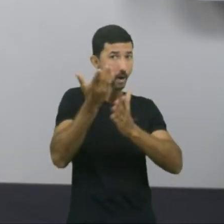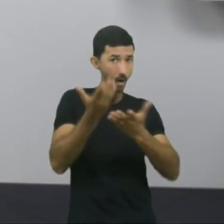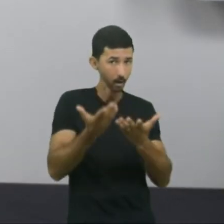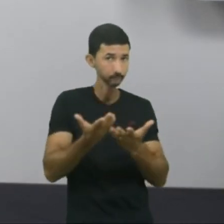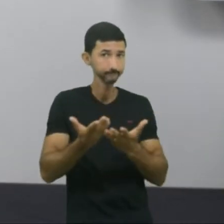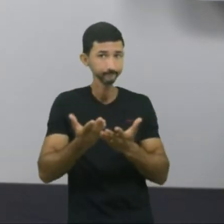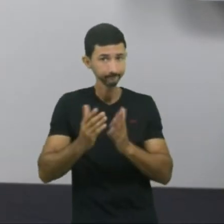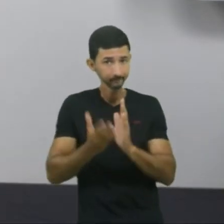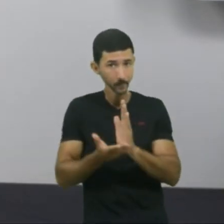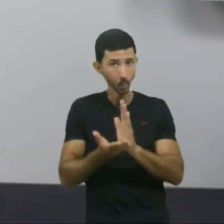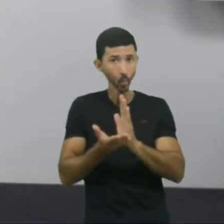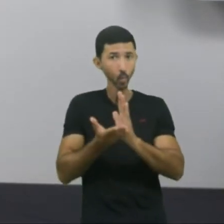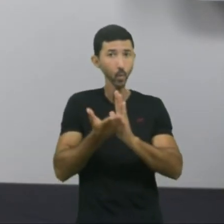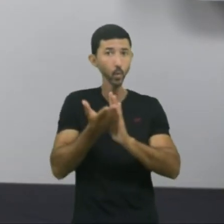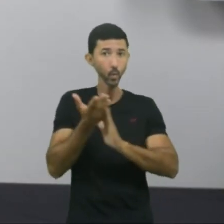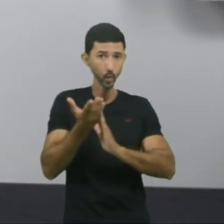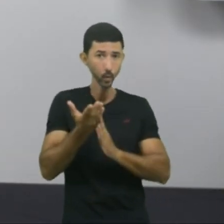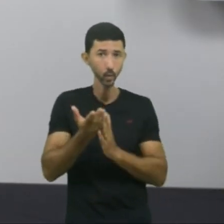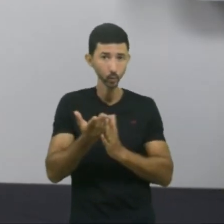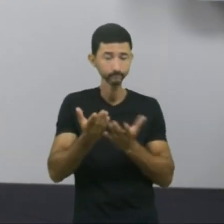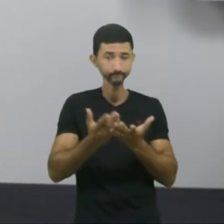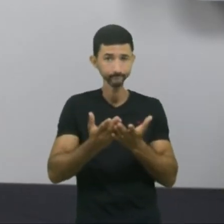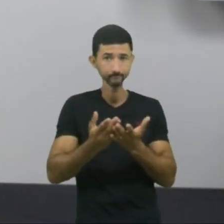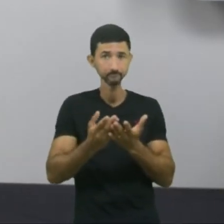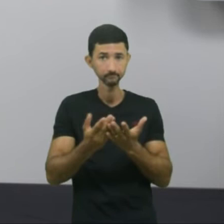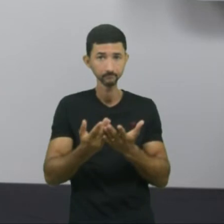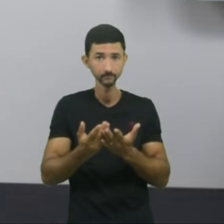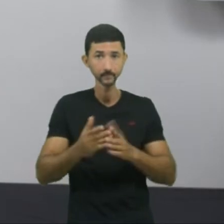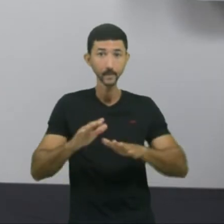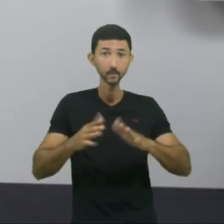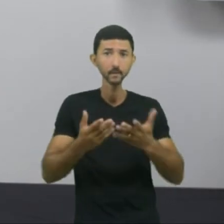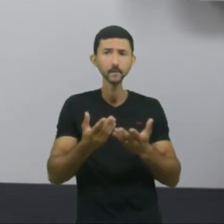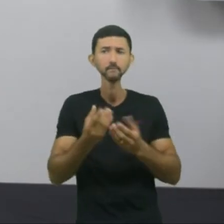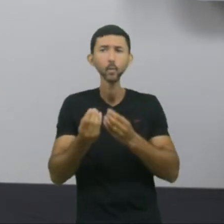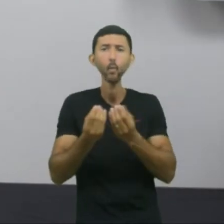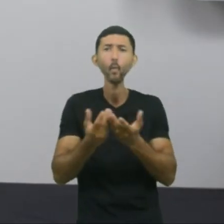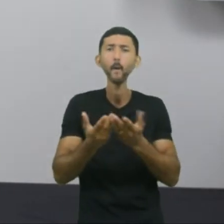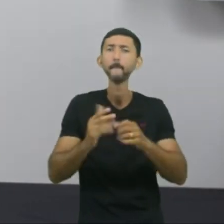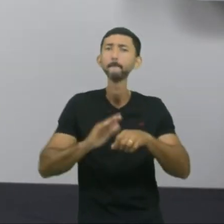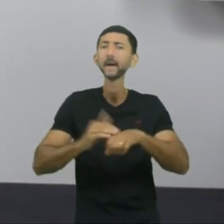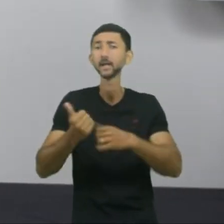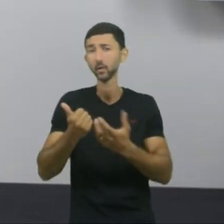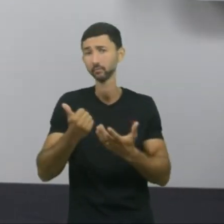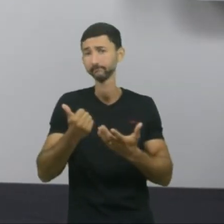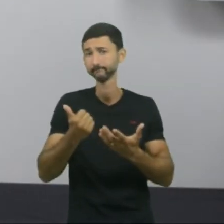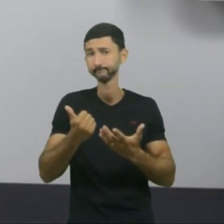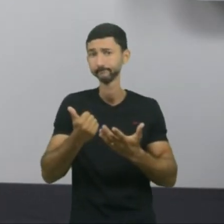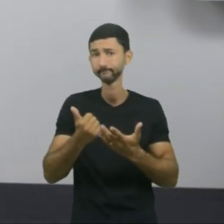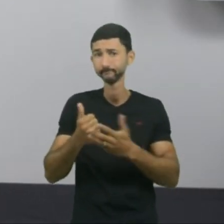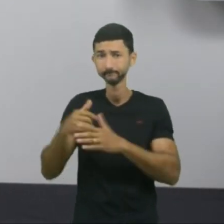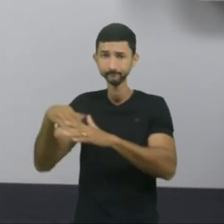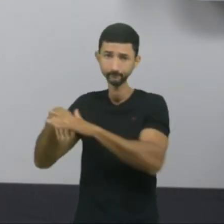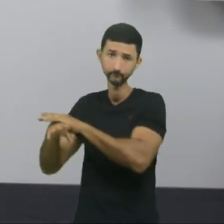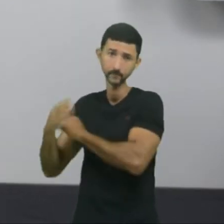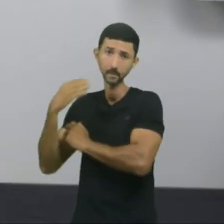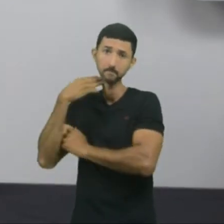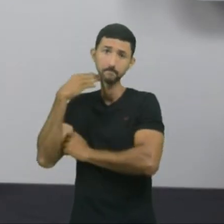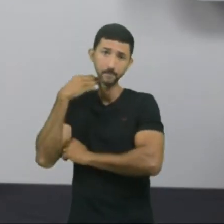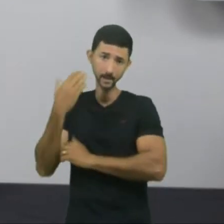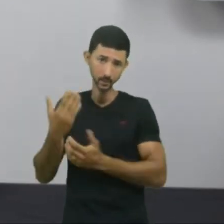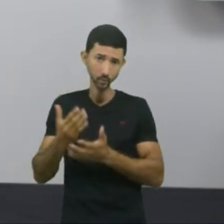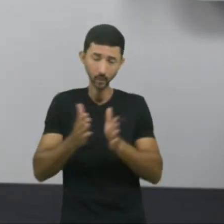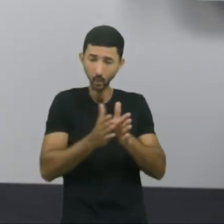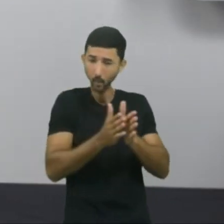tão alta a taxa, que eu vou já mostrar em seguida, compensa você guardar o dinheiro na caderneta, porque a